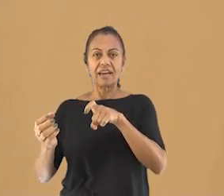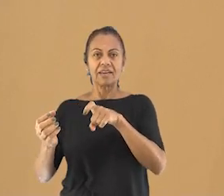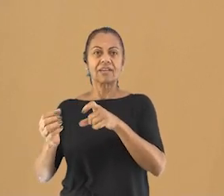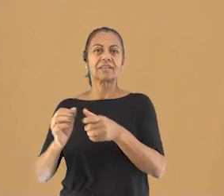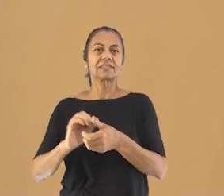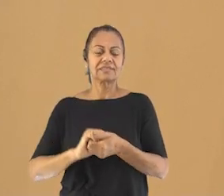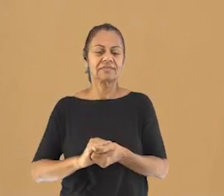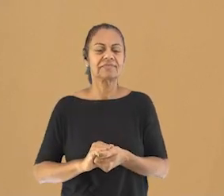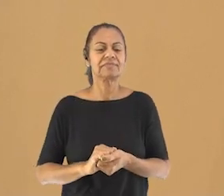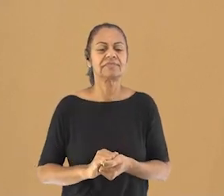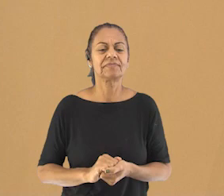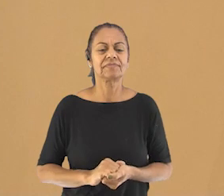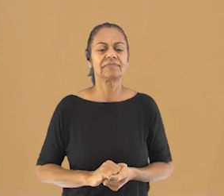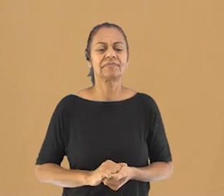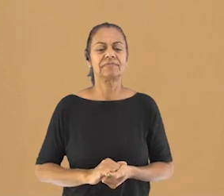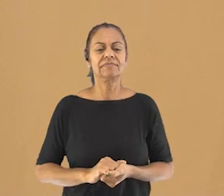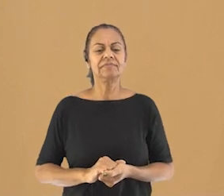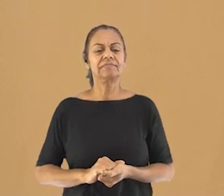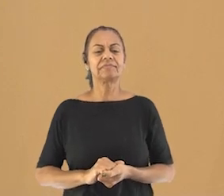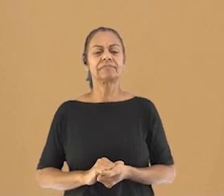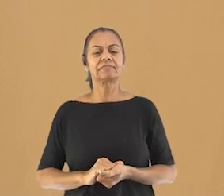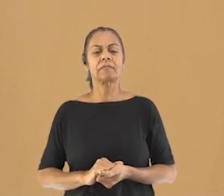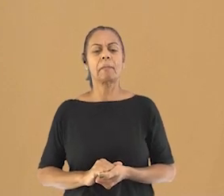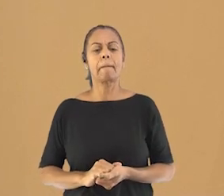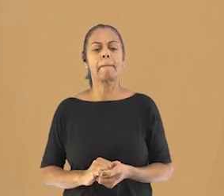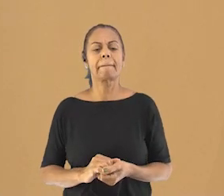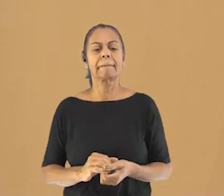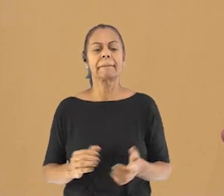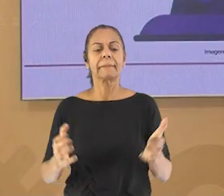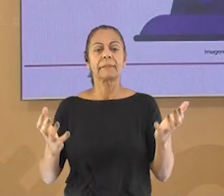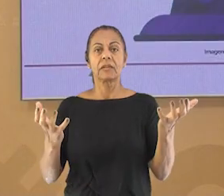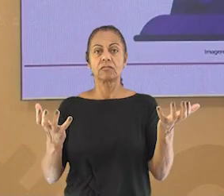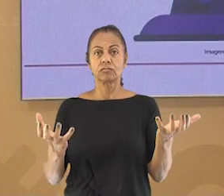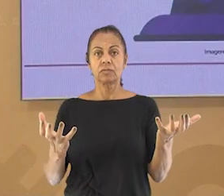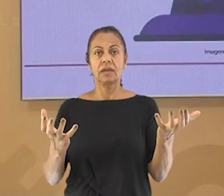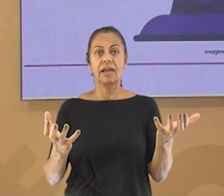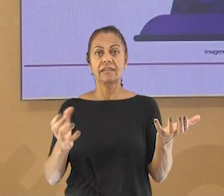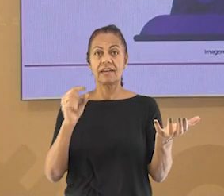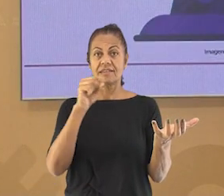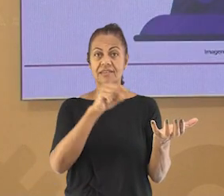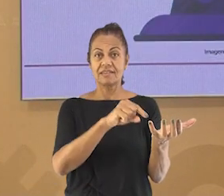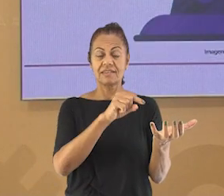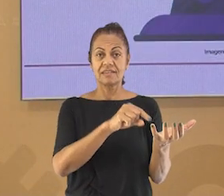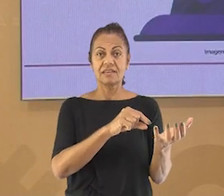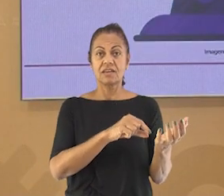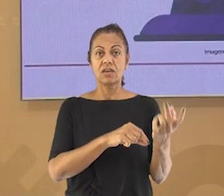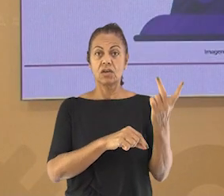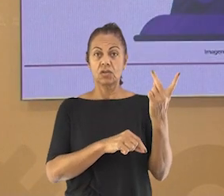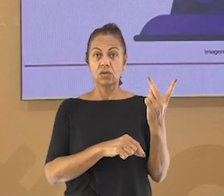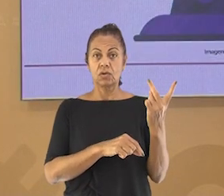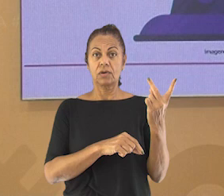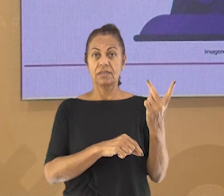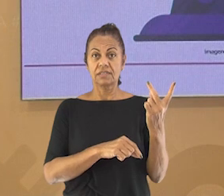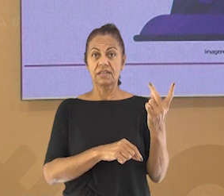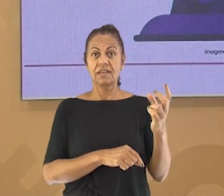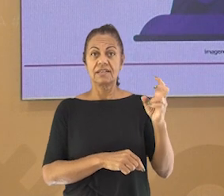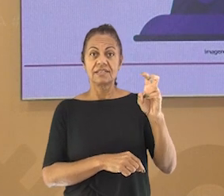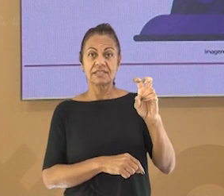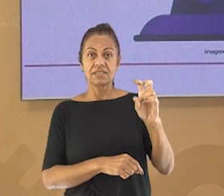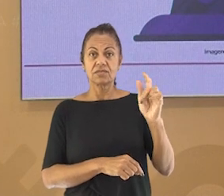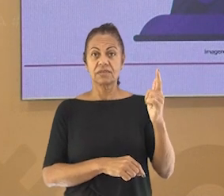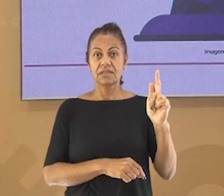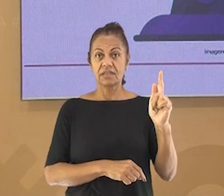que agora aplicando a ideia de incógnita. Vamos lá? De um lado, nós tínhamos dois